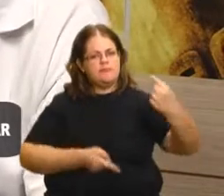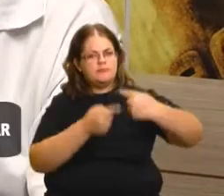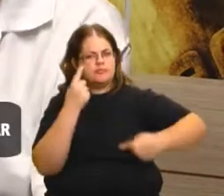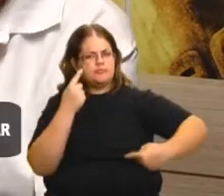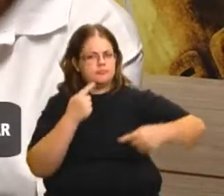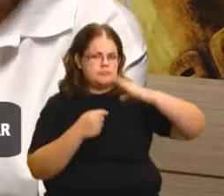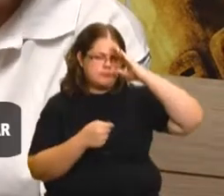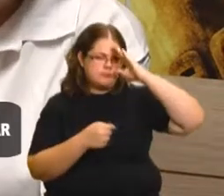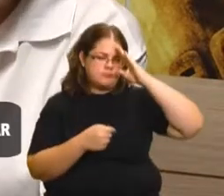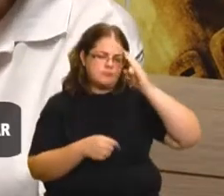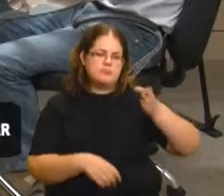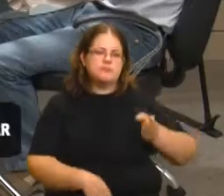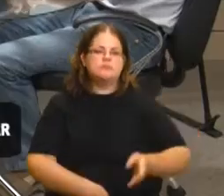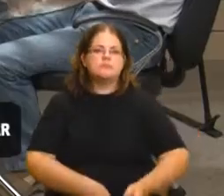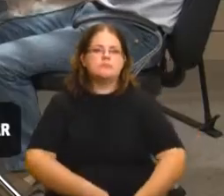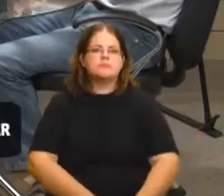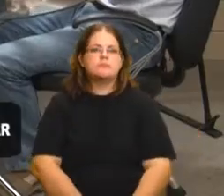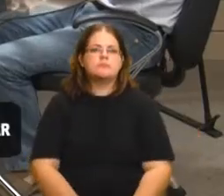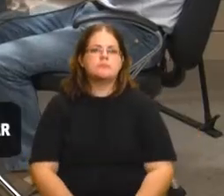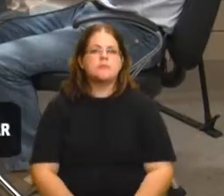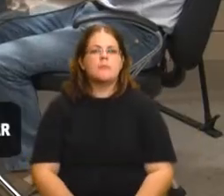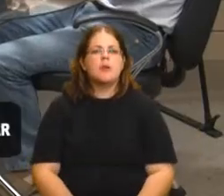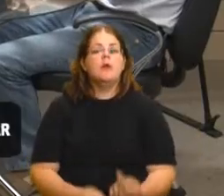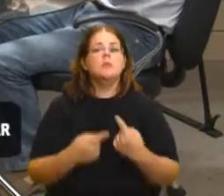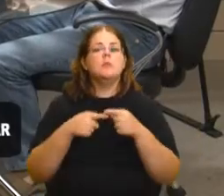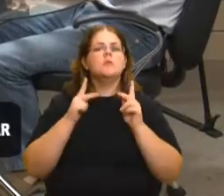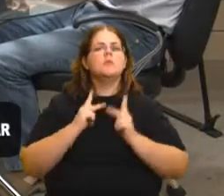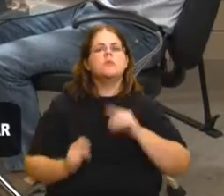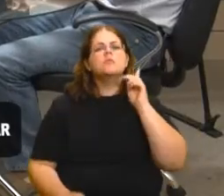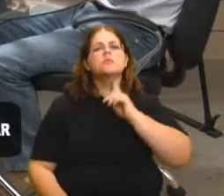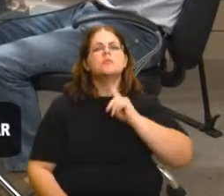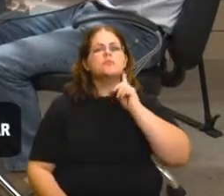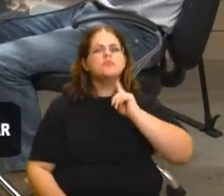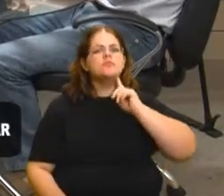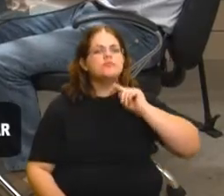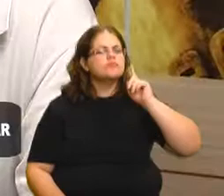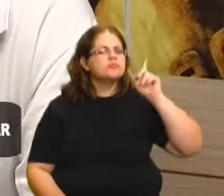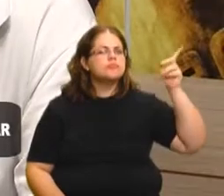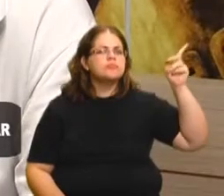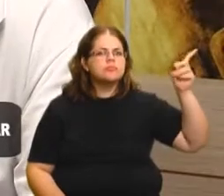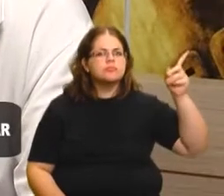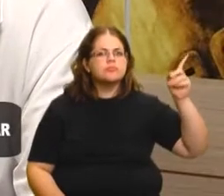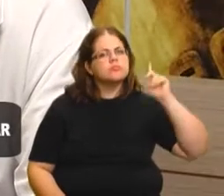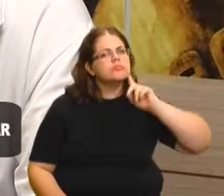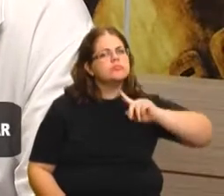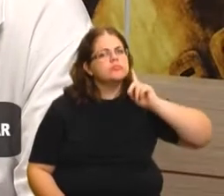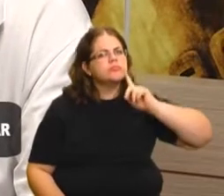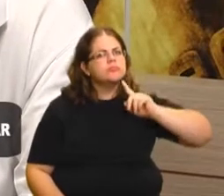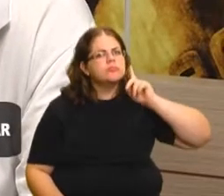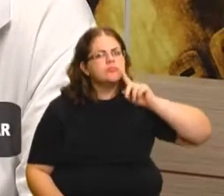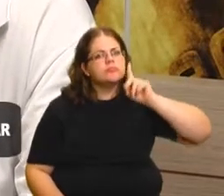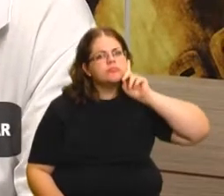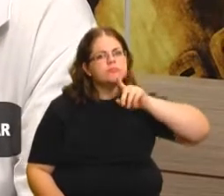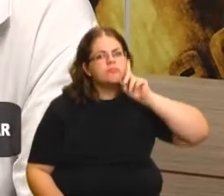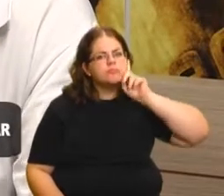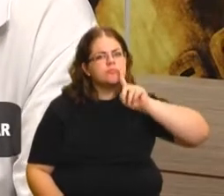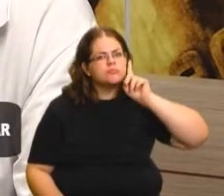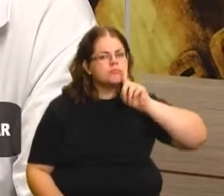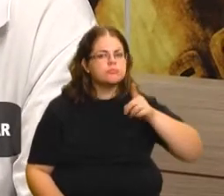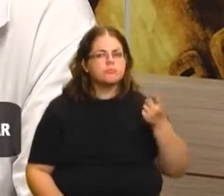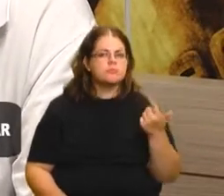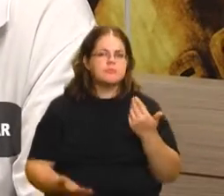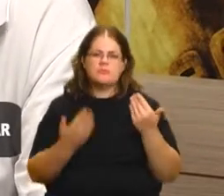dos militares. Mas os americanos, Lucas? Sim, bom, hoje não há dúvida. Eles sempre tentaram